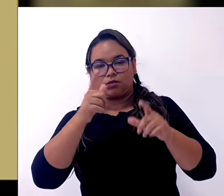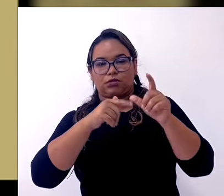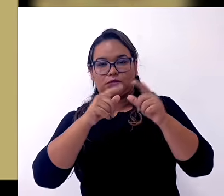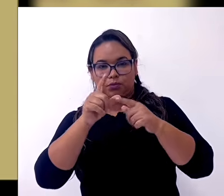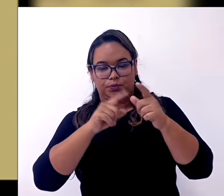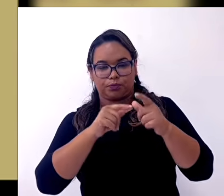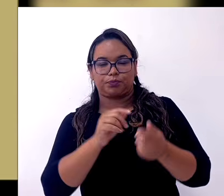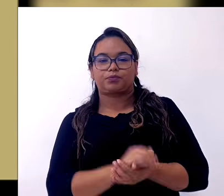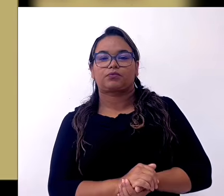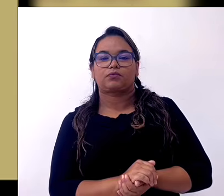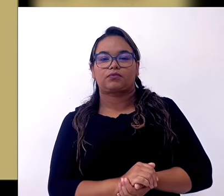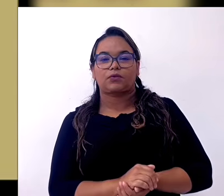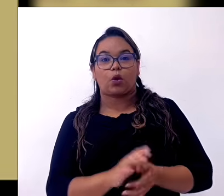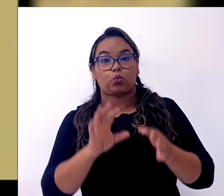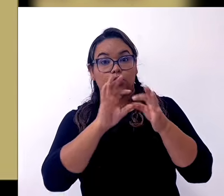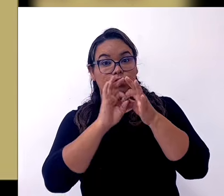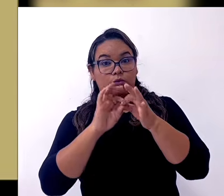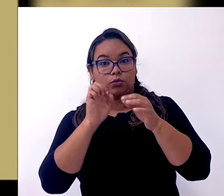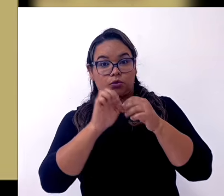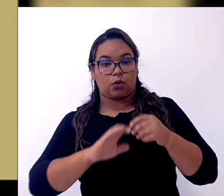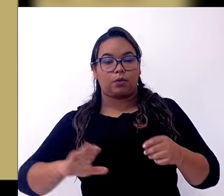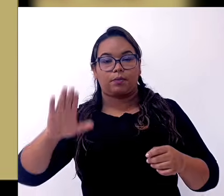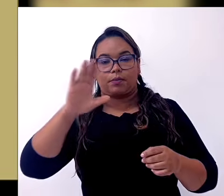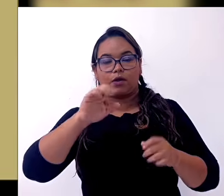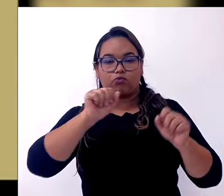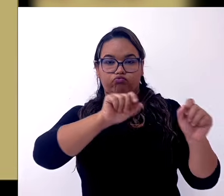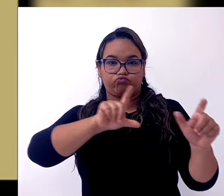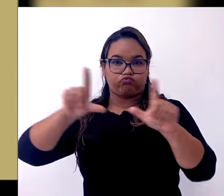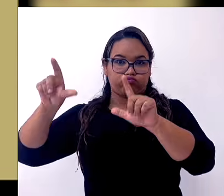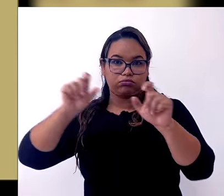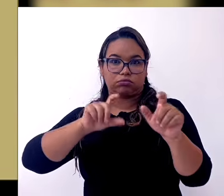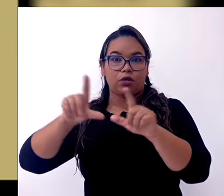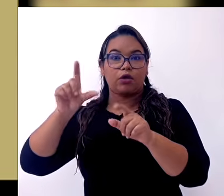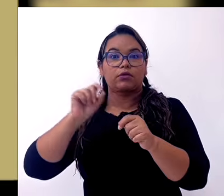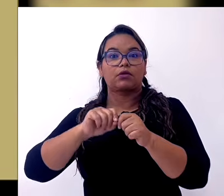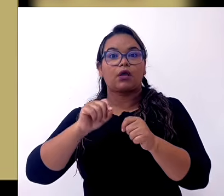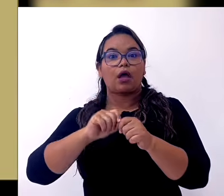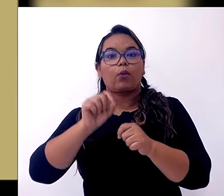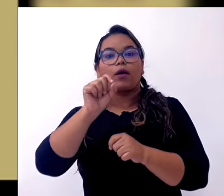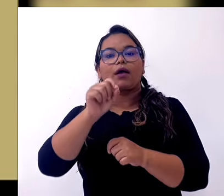baixo, representando o bode de Mendes, isto é, o satanismo.